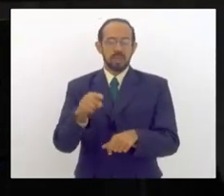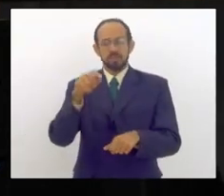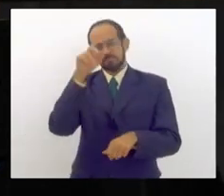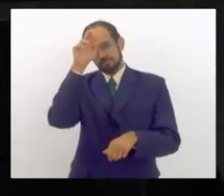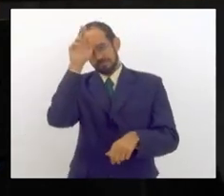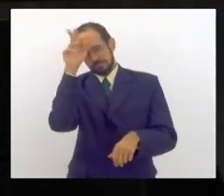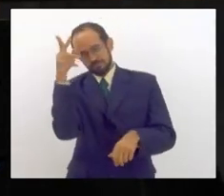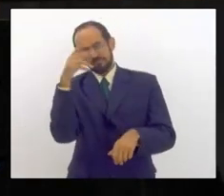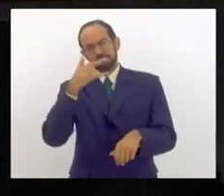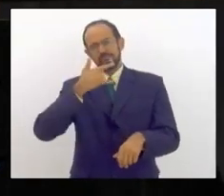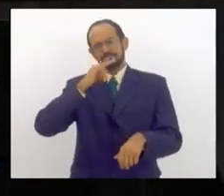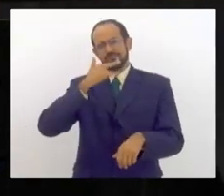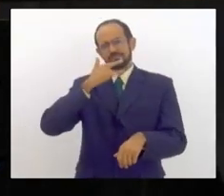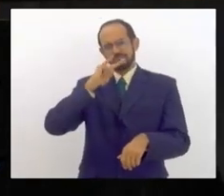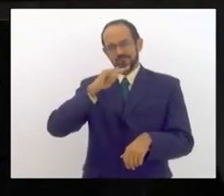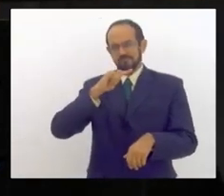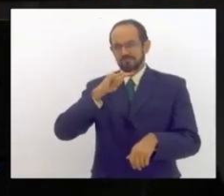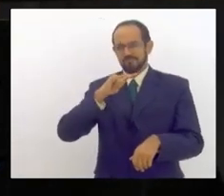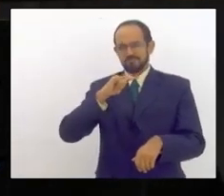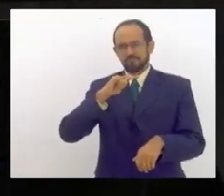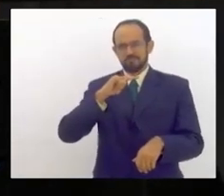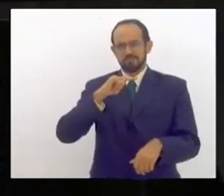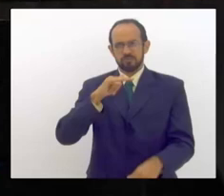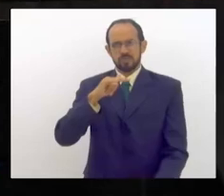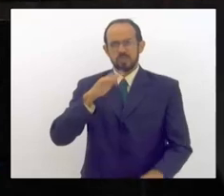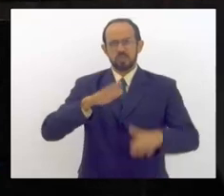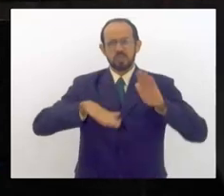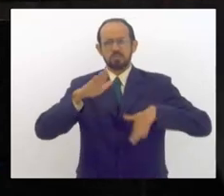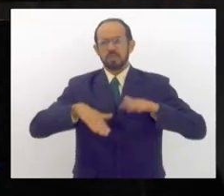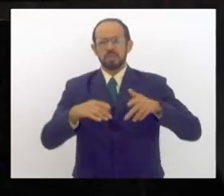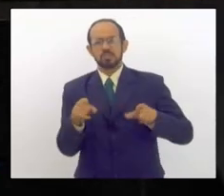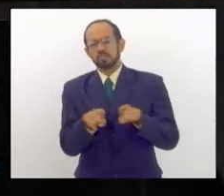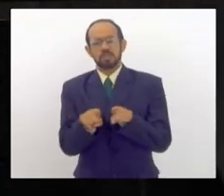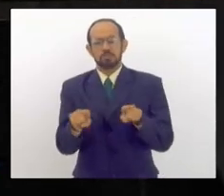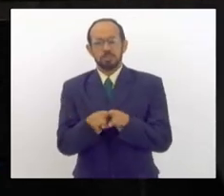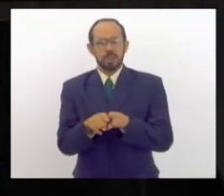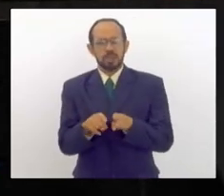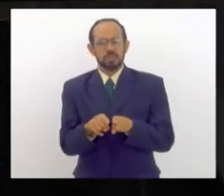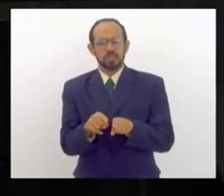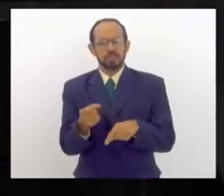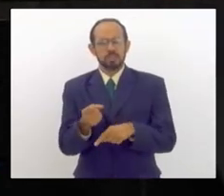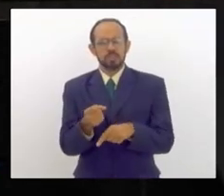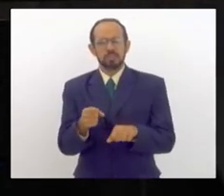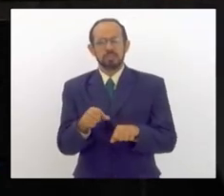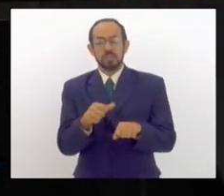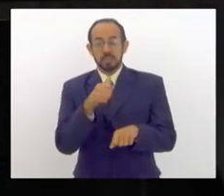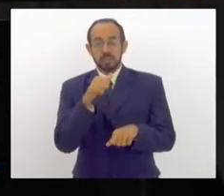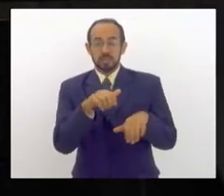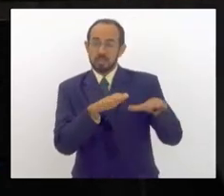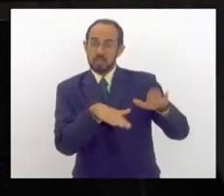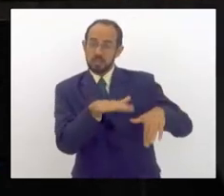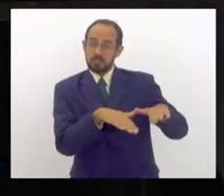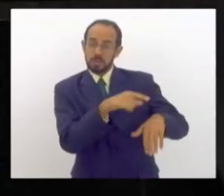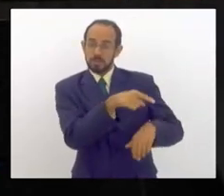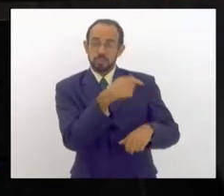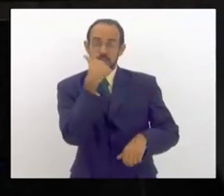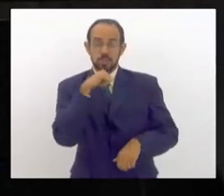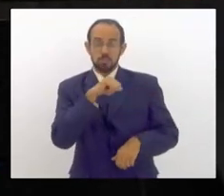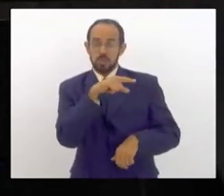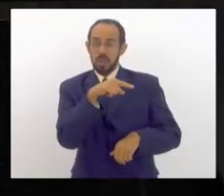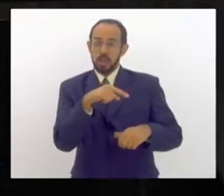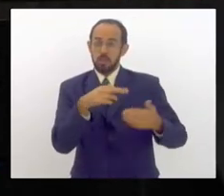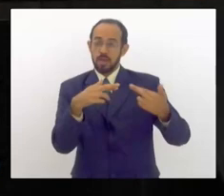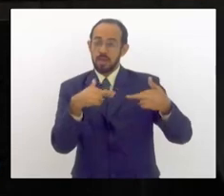alcoolizadas, seja por uma pequena quantidade de bebida ou não, vai depender também dessa mulher, da relação dela com a